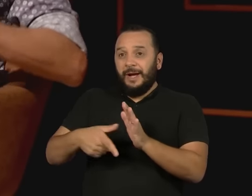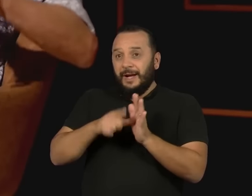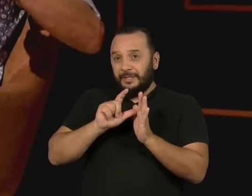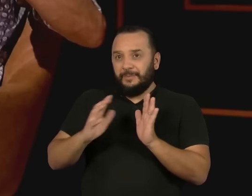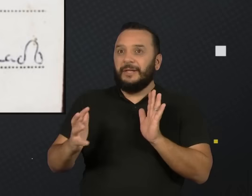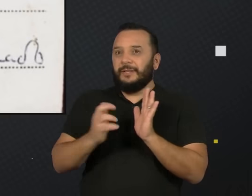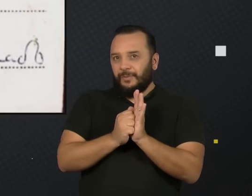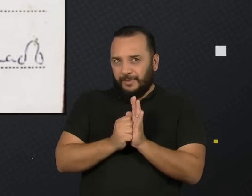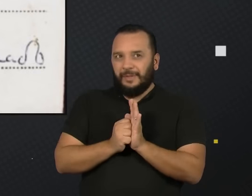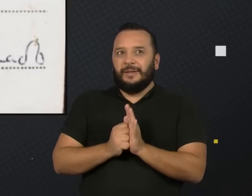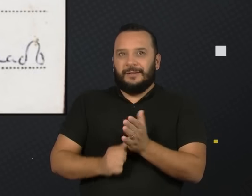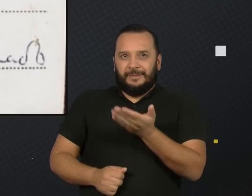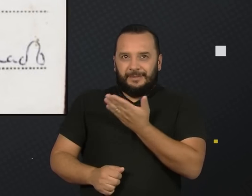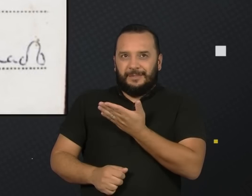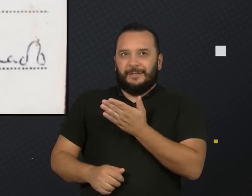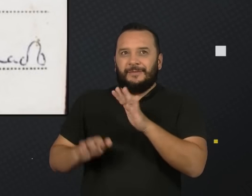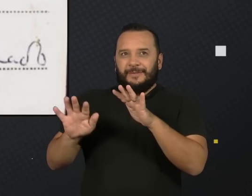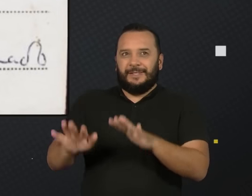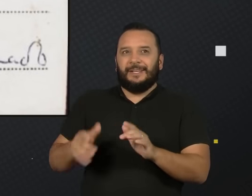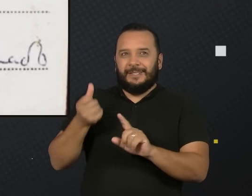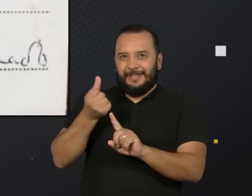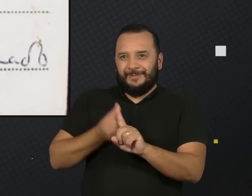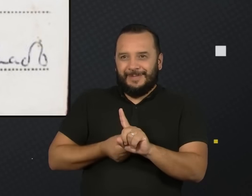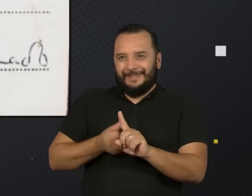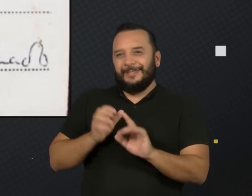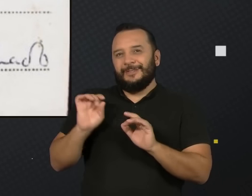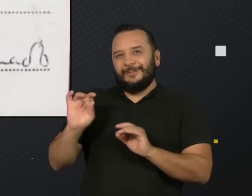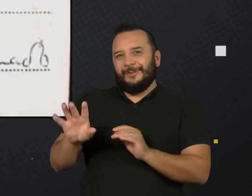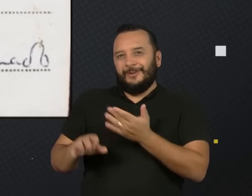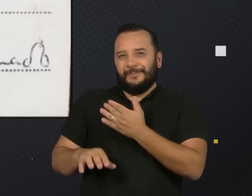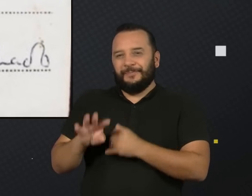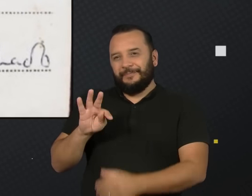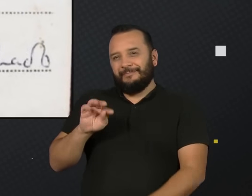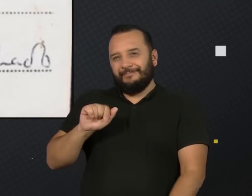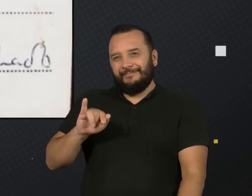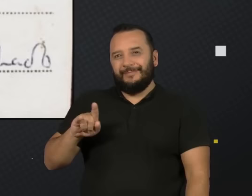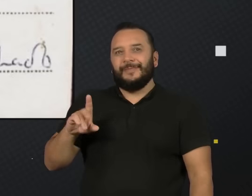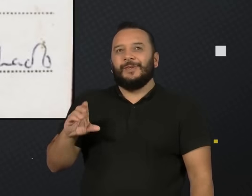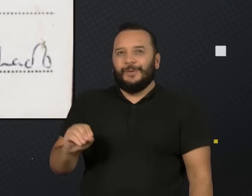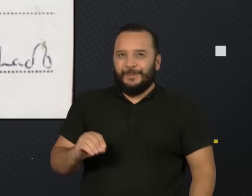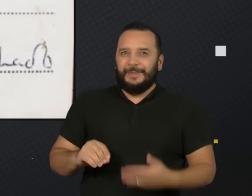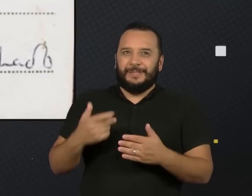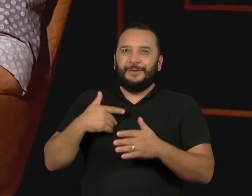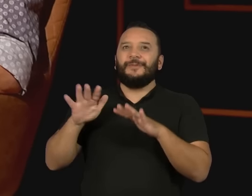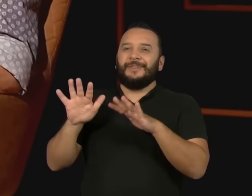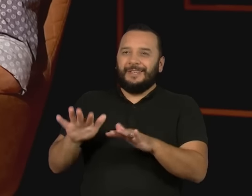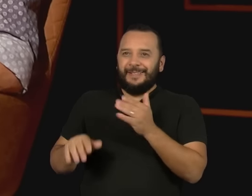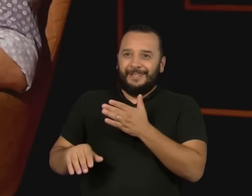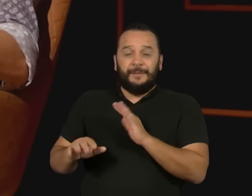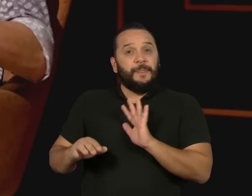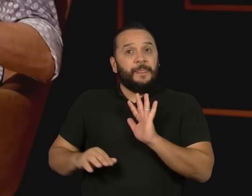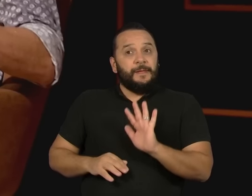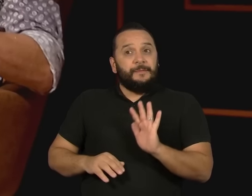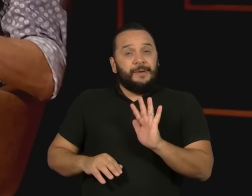eu fiquei 6 meses só no tablado, mas fiquei. Mas até lá eu já tinha